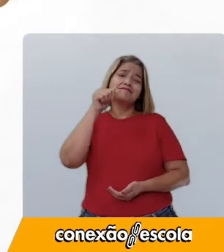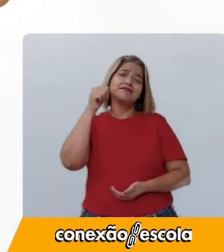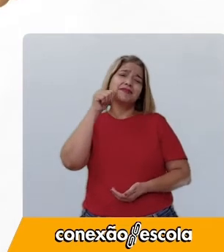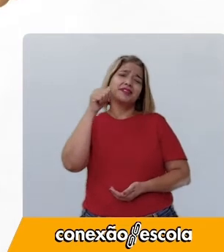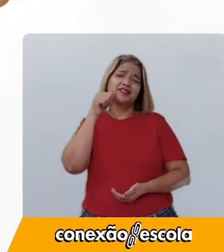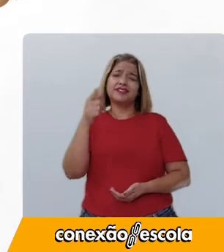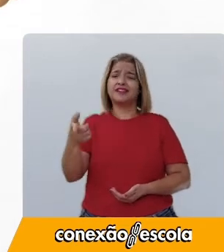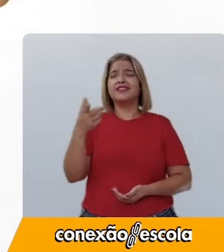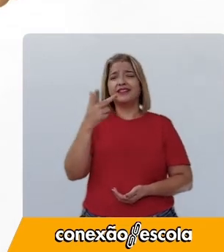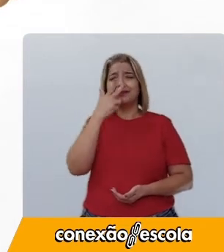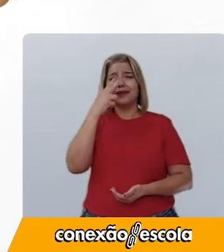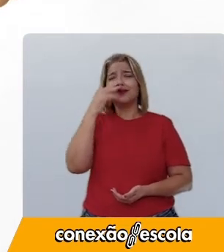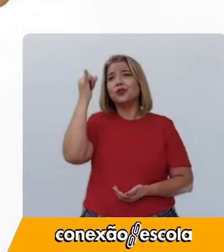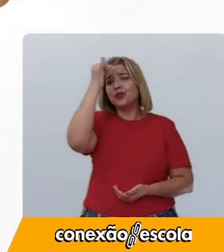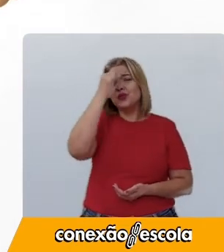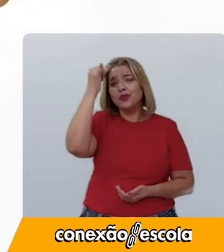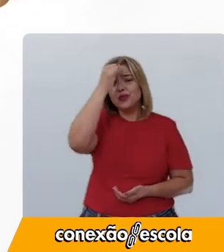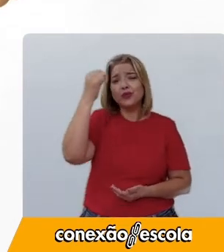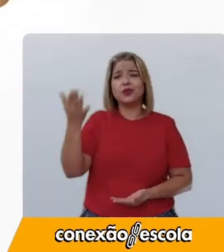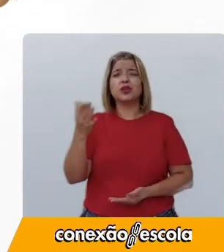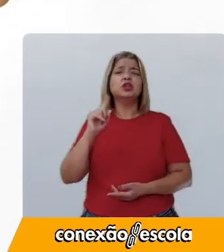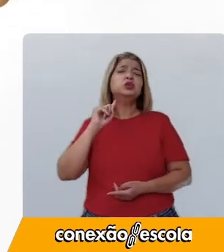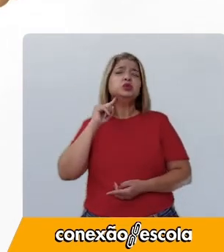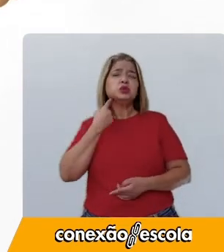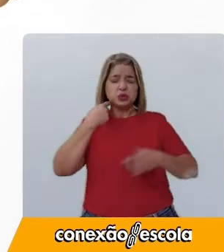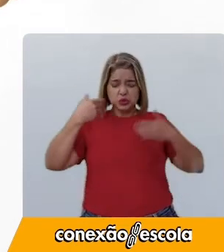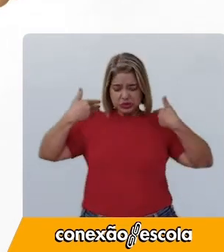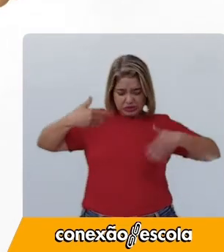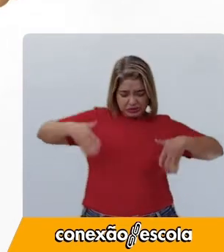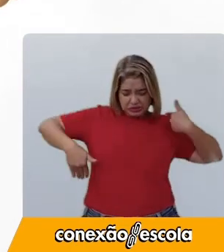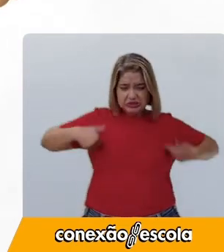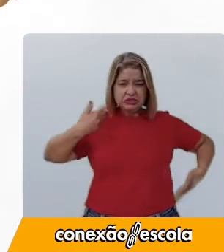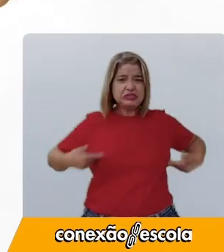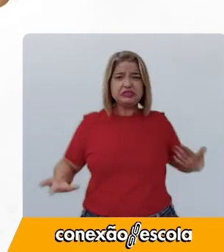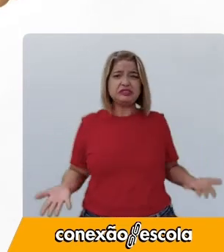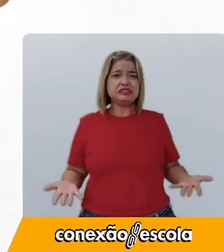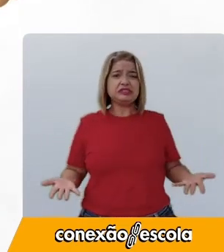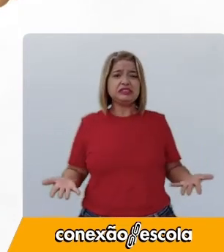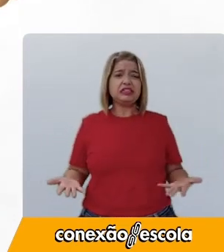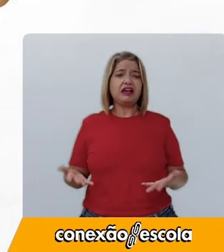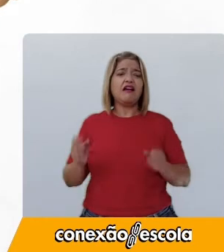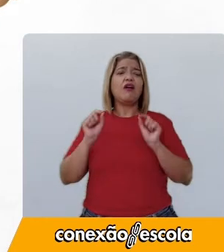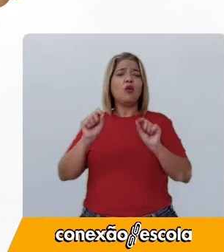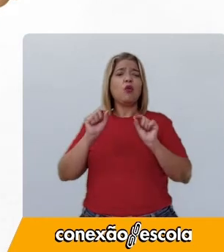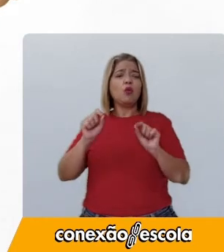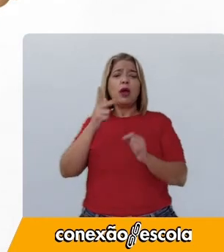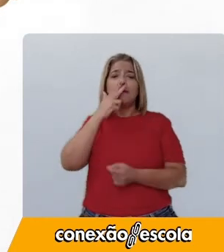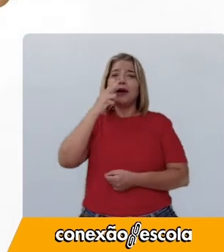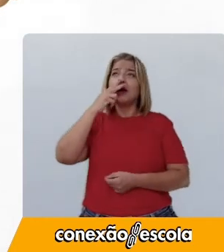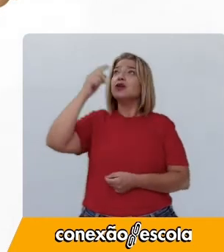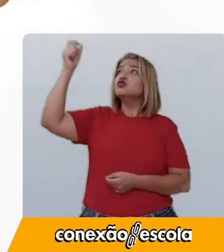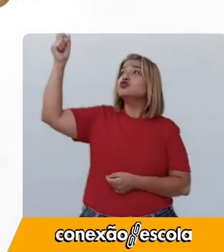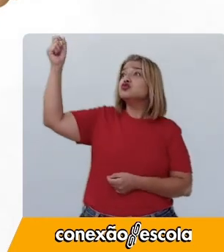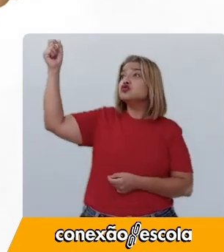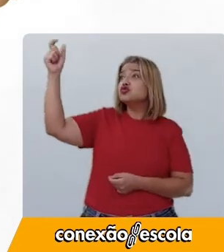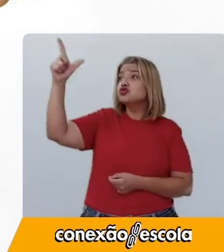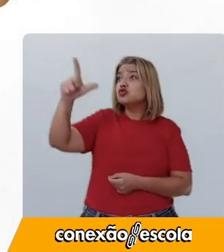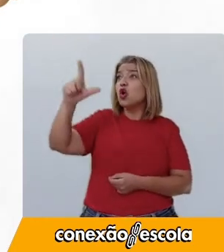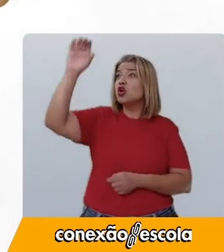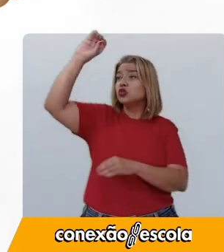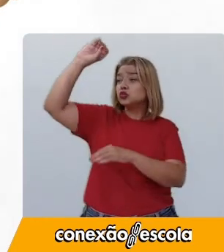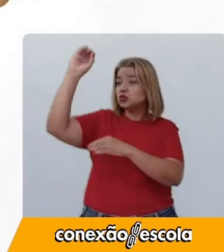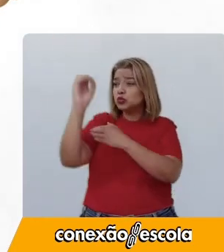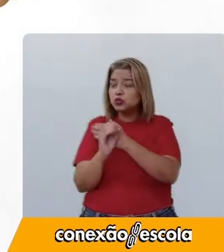Menina tonta, toda suja de tinta, mal o sol desponta. Sentou-se na